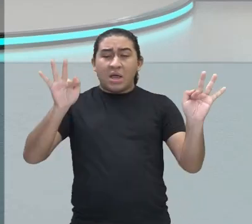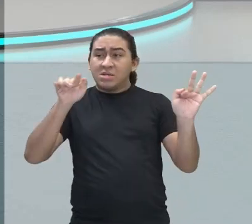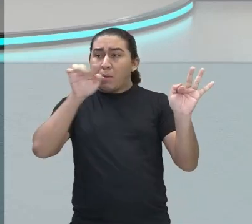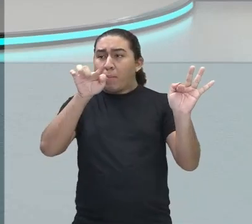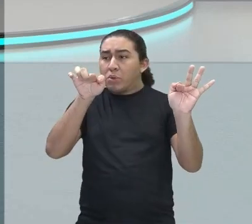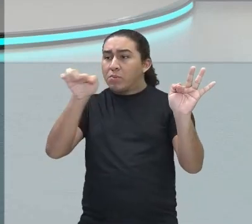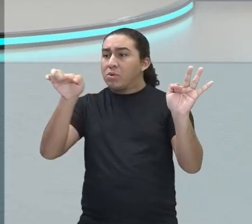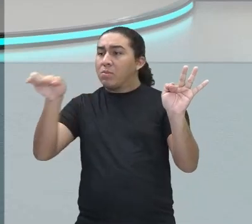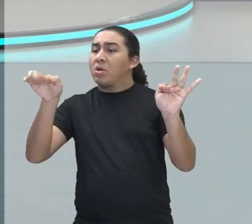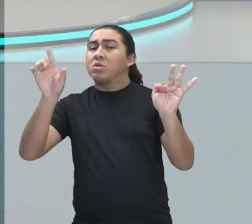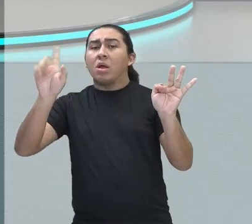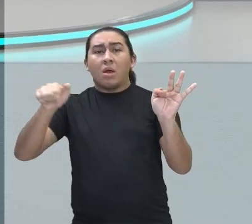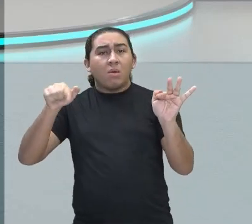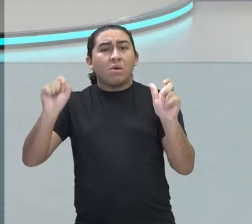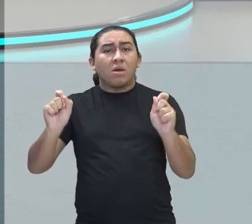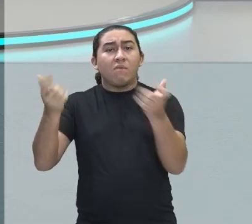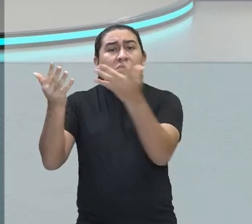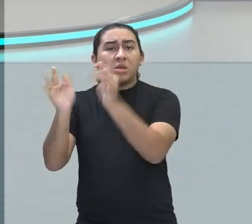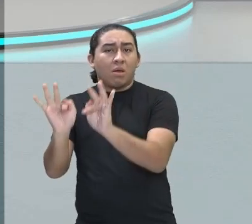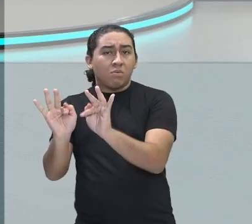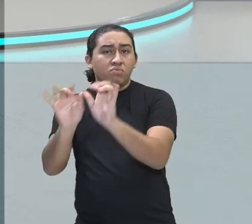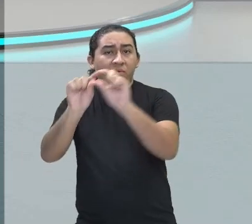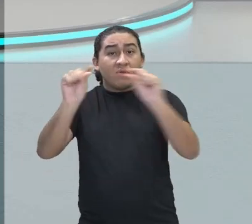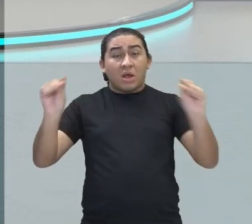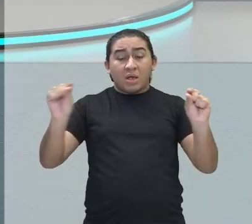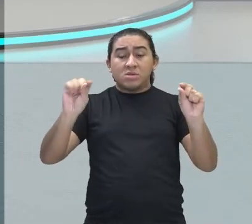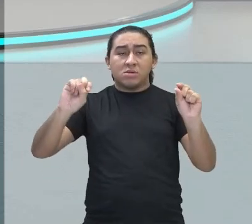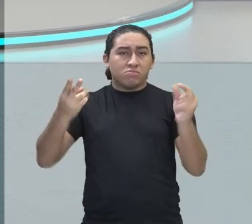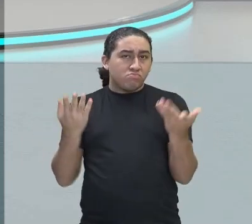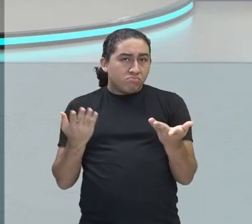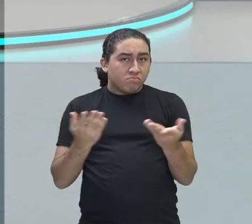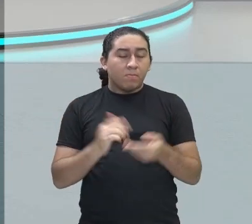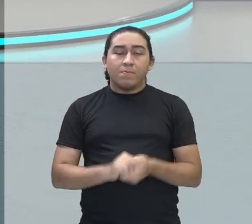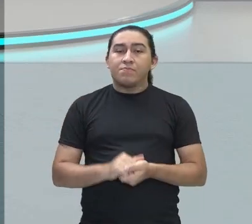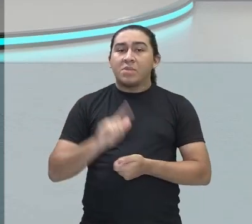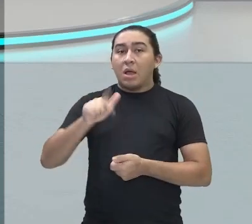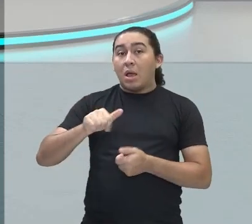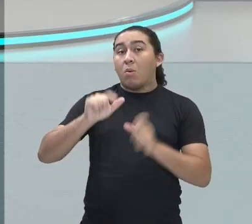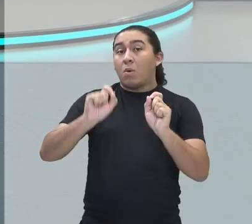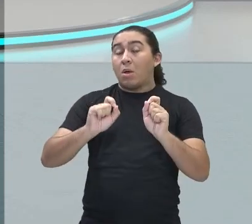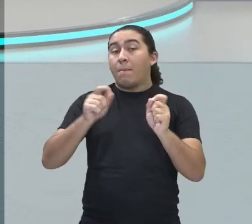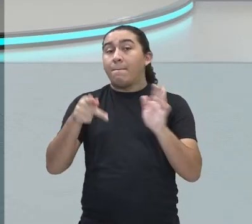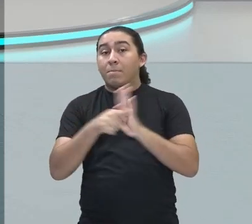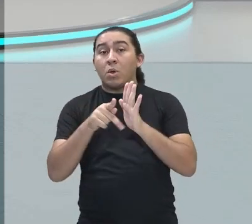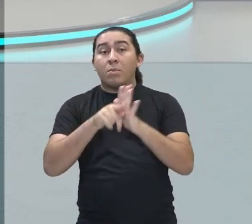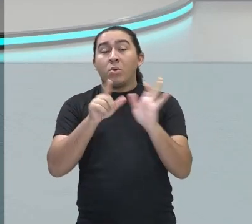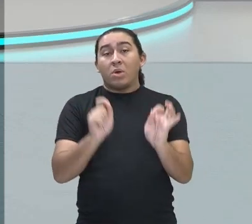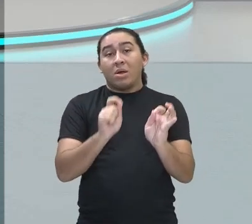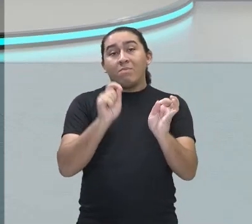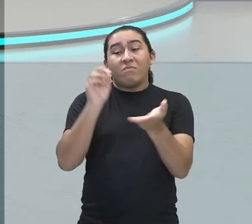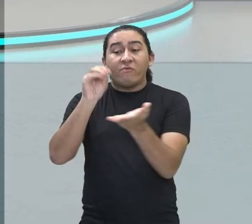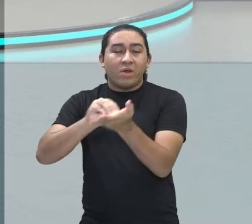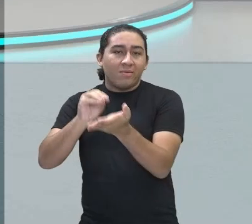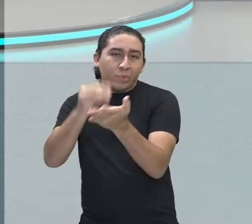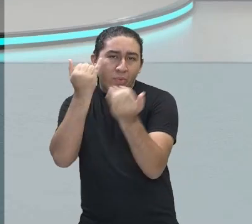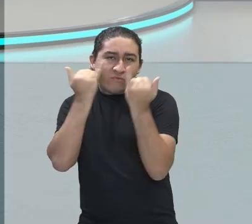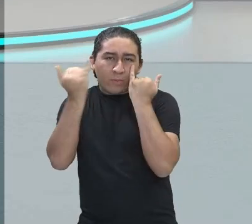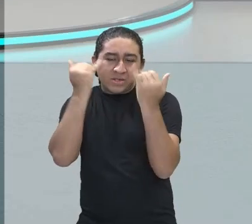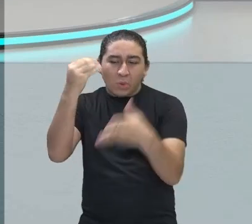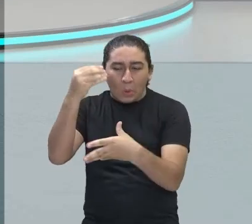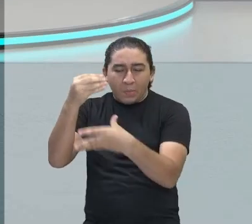no final de uma frase, no final de um verso? Algo deixou de ser dito.